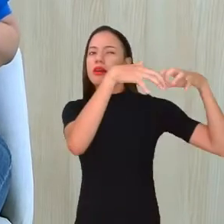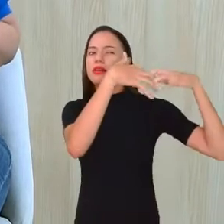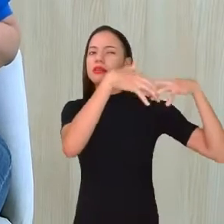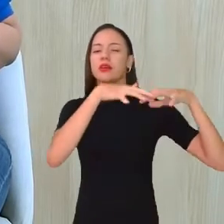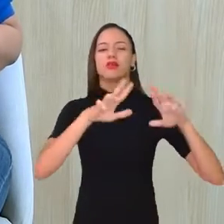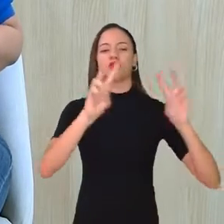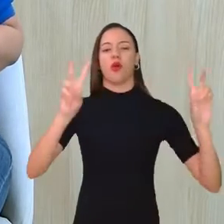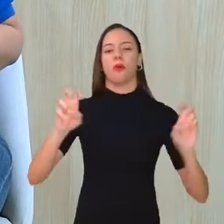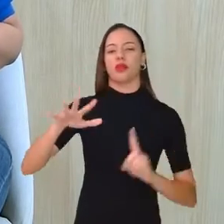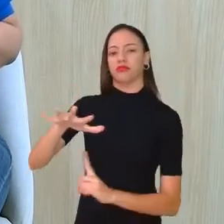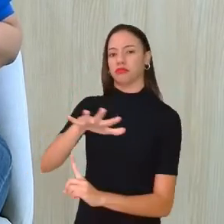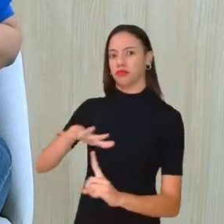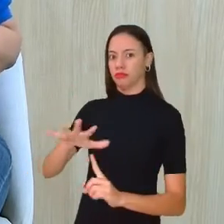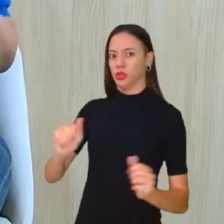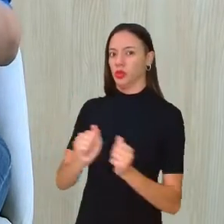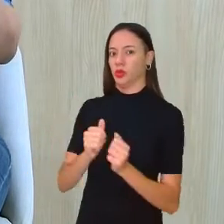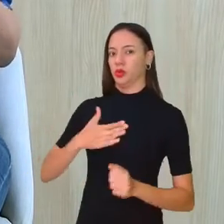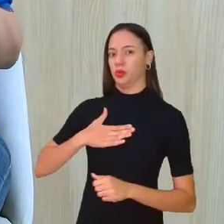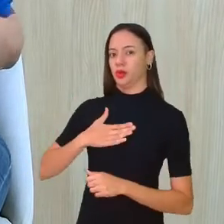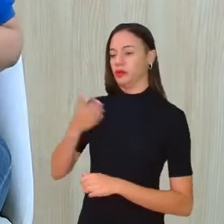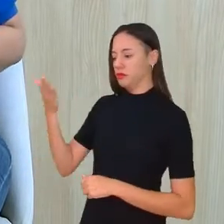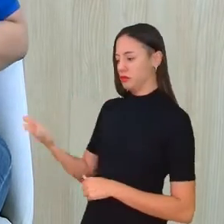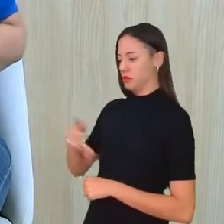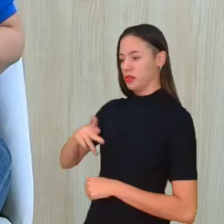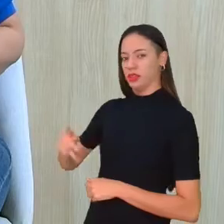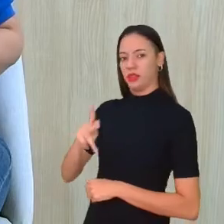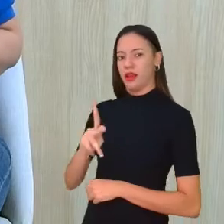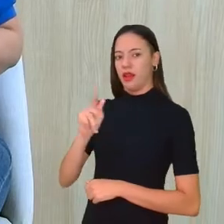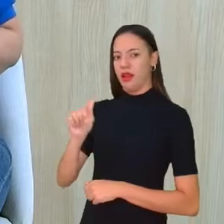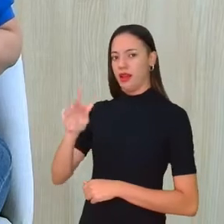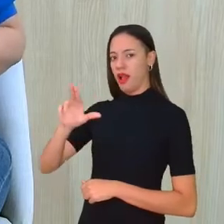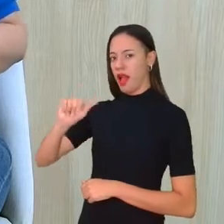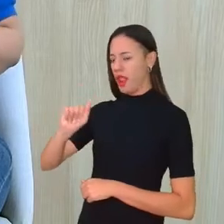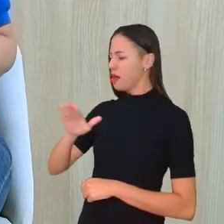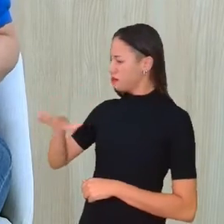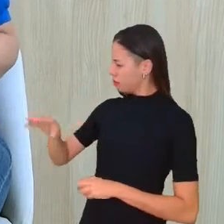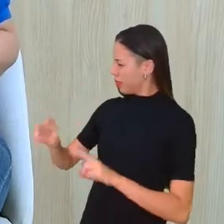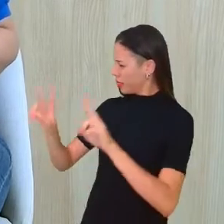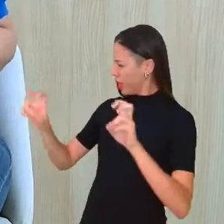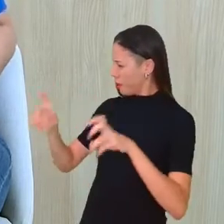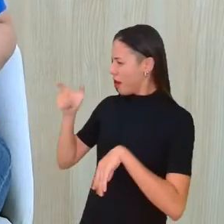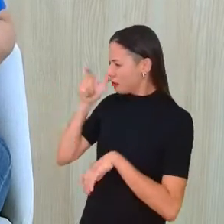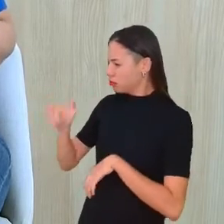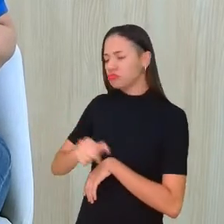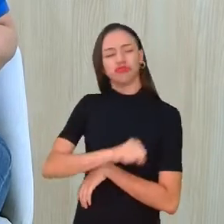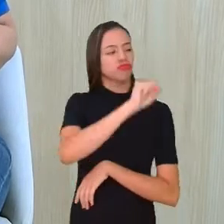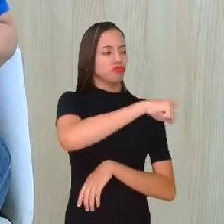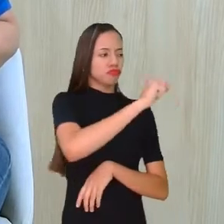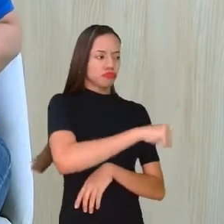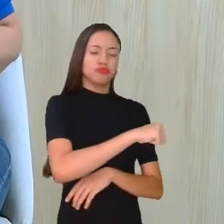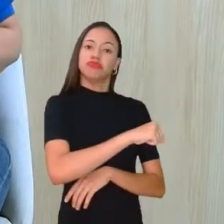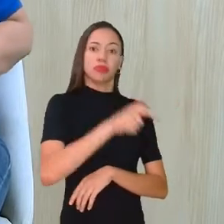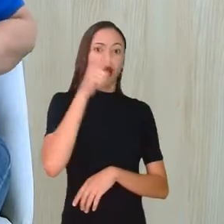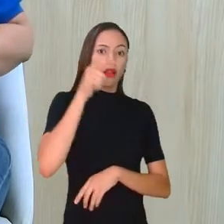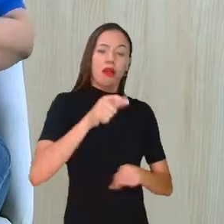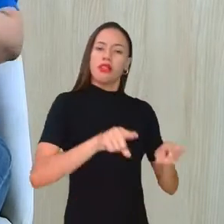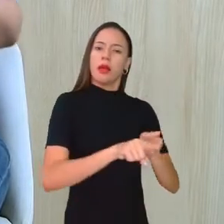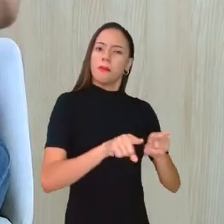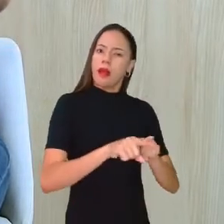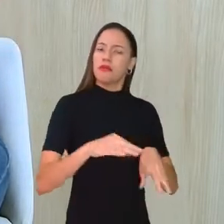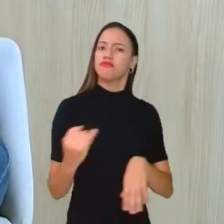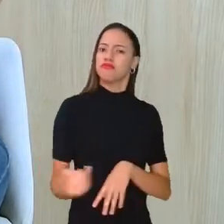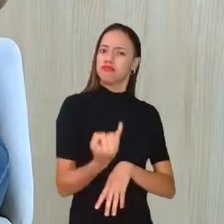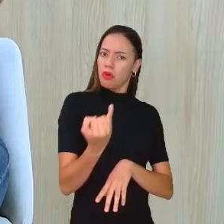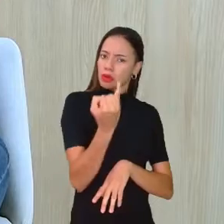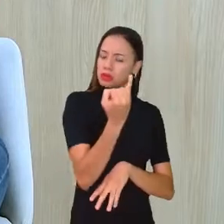certo? Comigo está a professora Carla. E aí, Carla, é um tema interessante? É um tema interessante e um tema necessário, diria assim, tá?